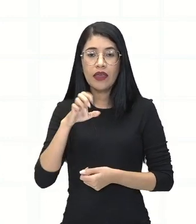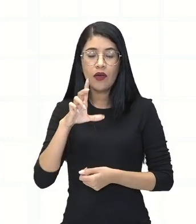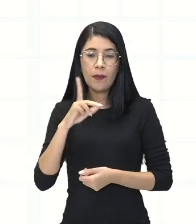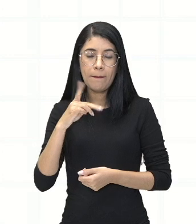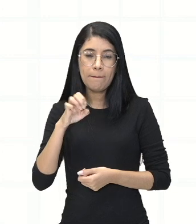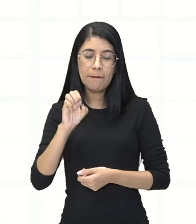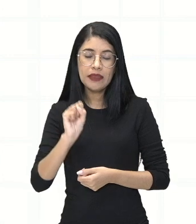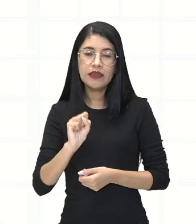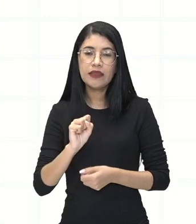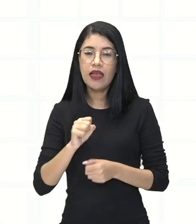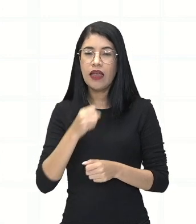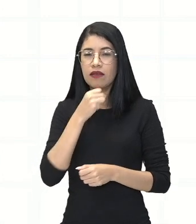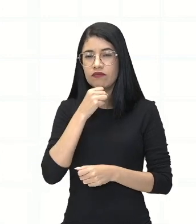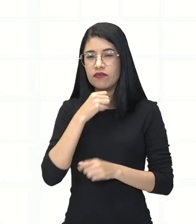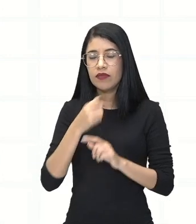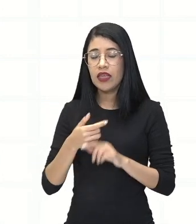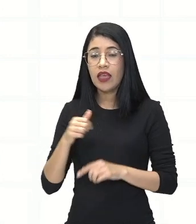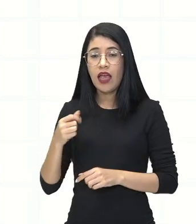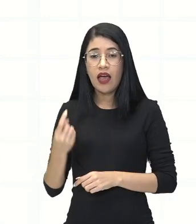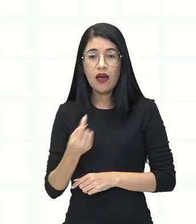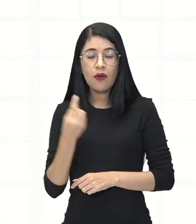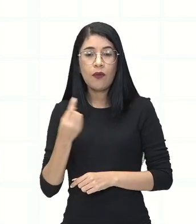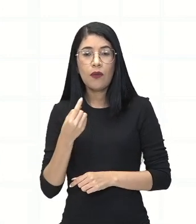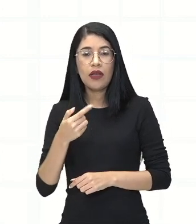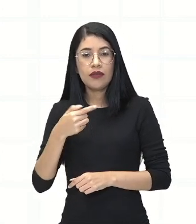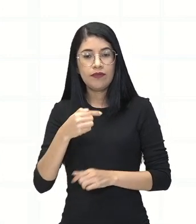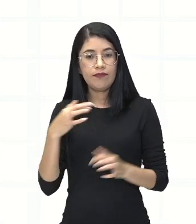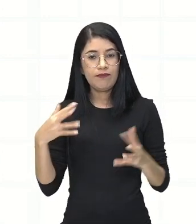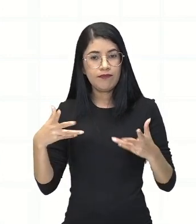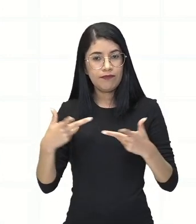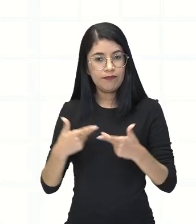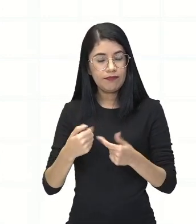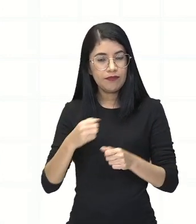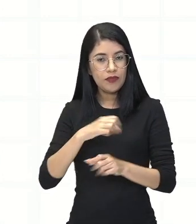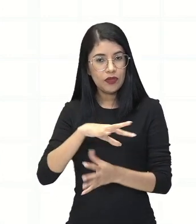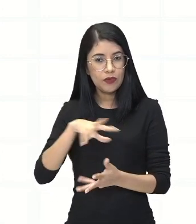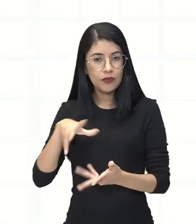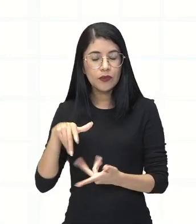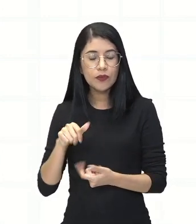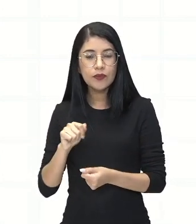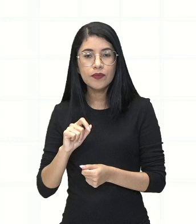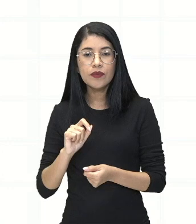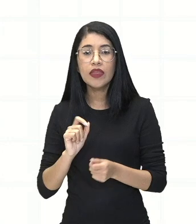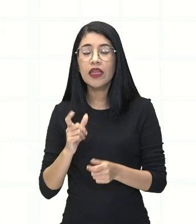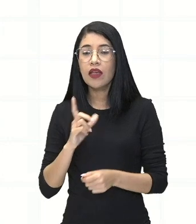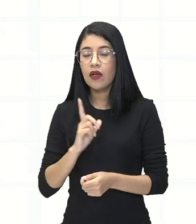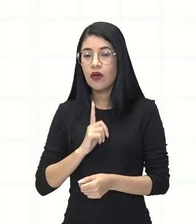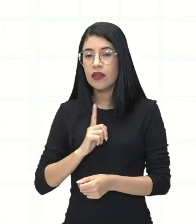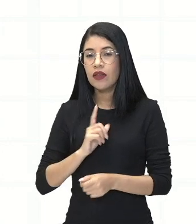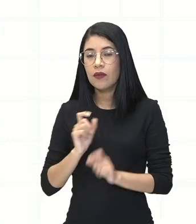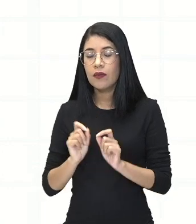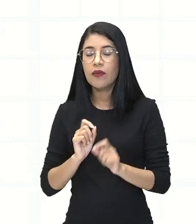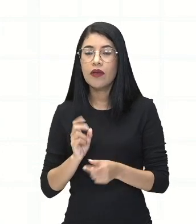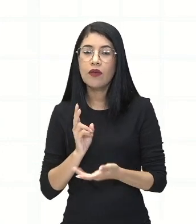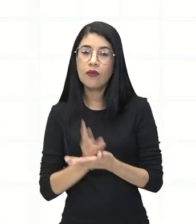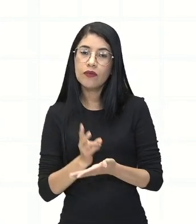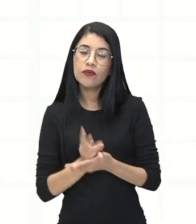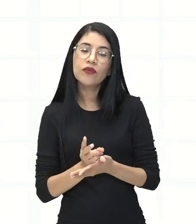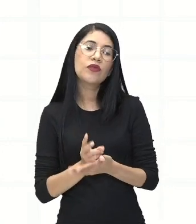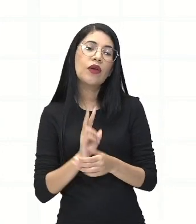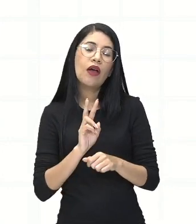antiga e a única das 7 maravilhas do mundo antigo que se encontra praticamente